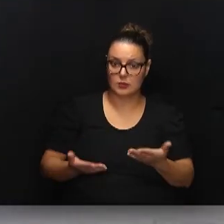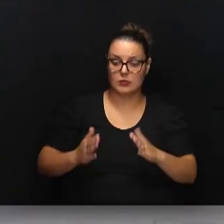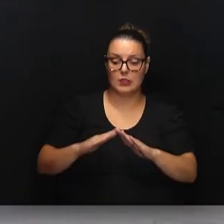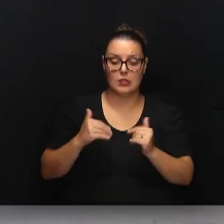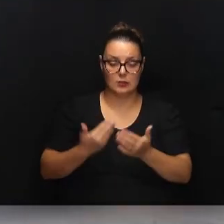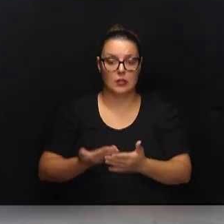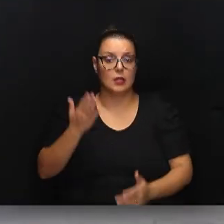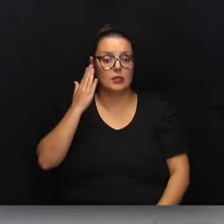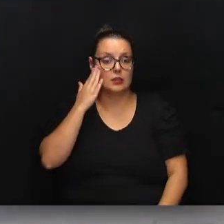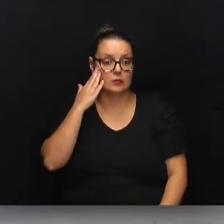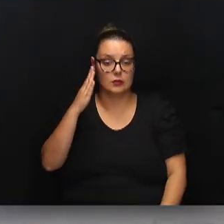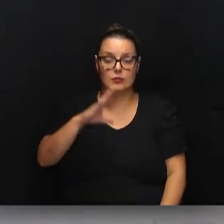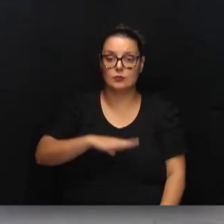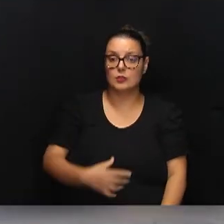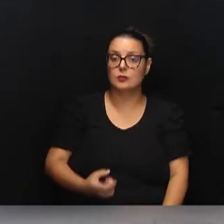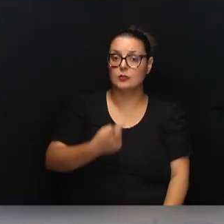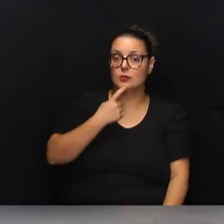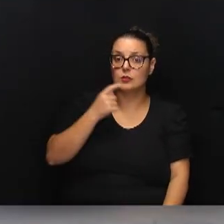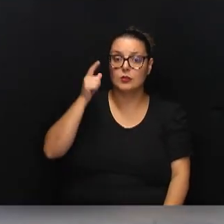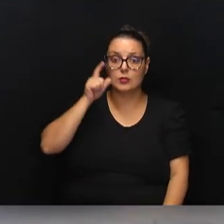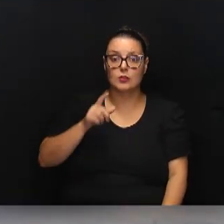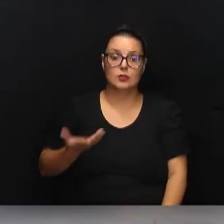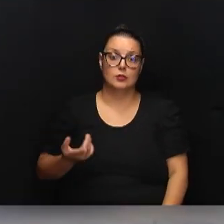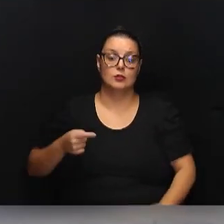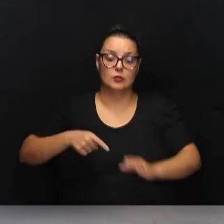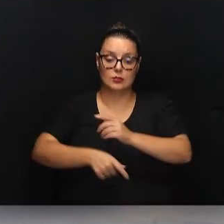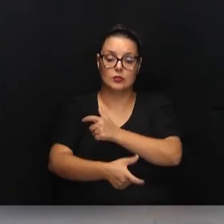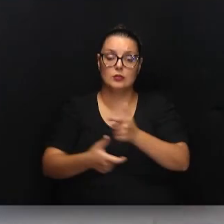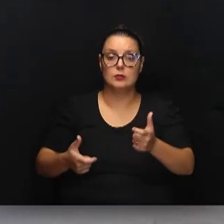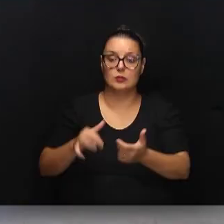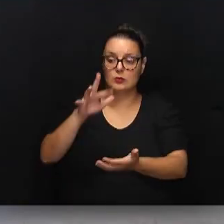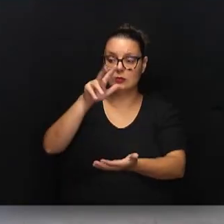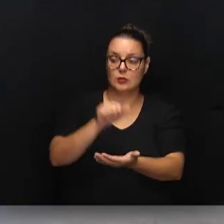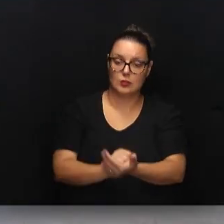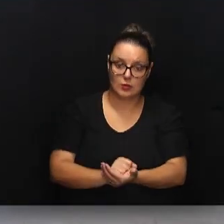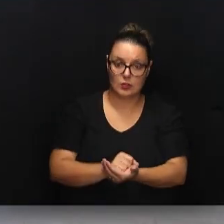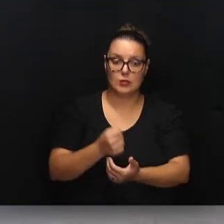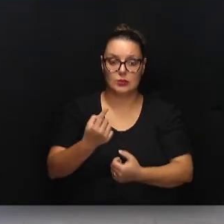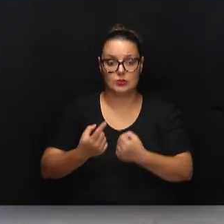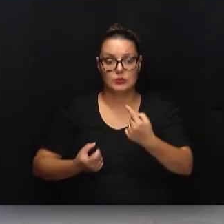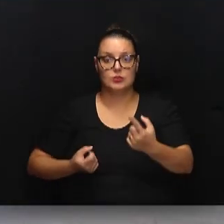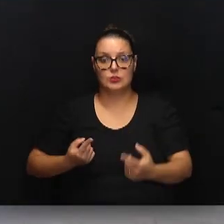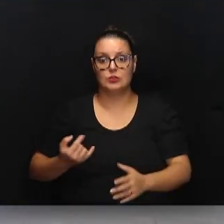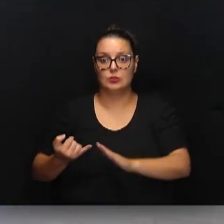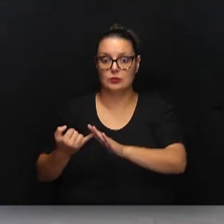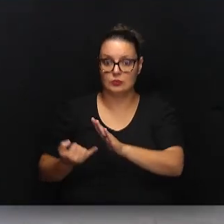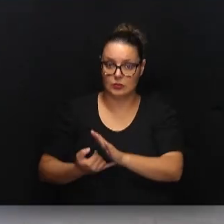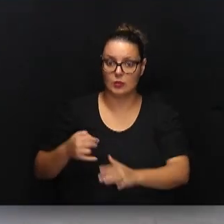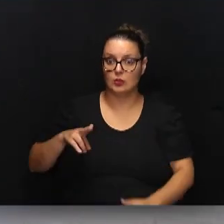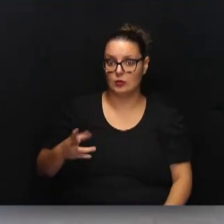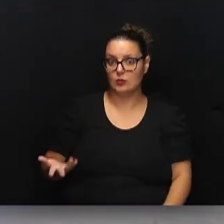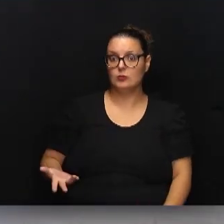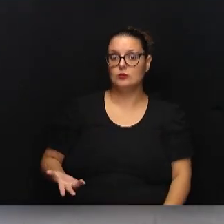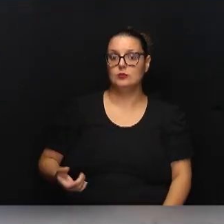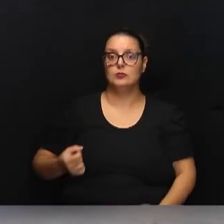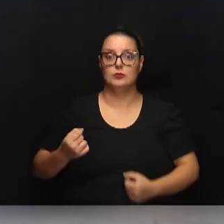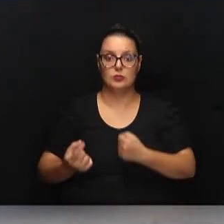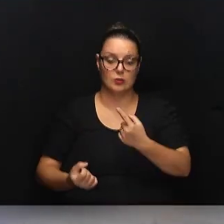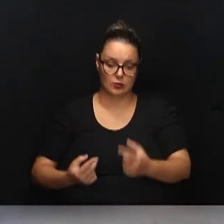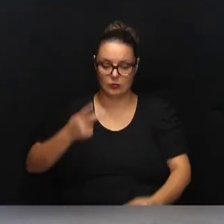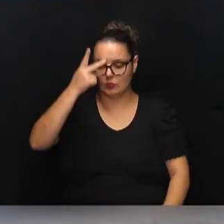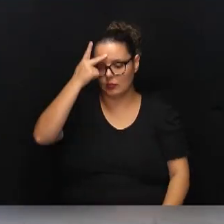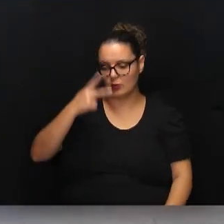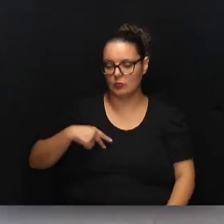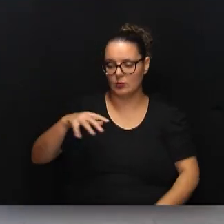é saber se o município de Campinas conseguiu avançar no cadastramento de alguma instituição ou de algum próprio órgão